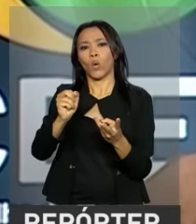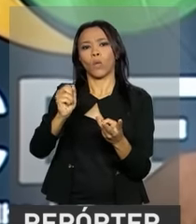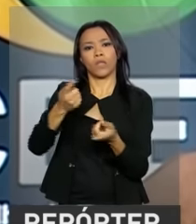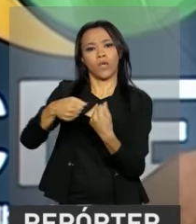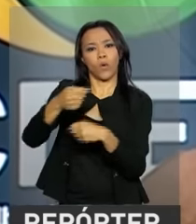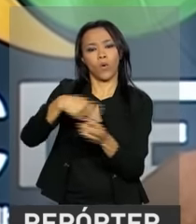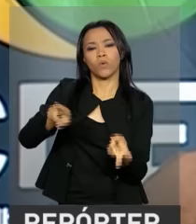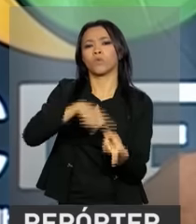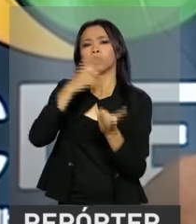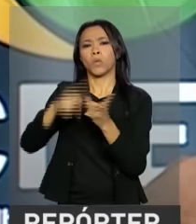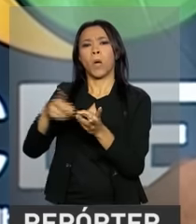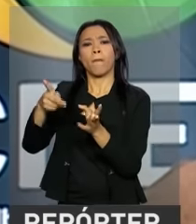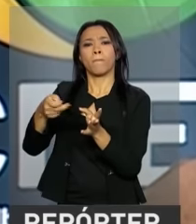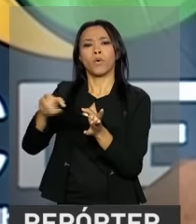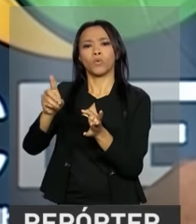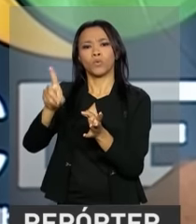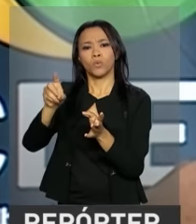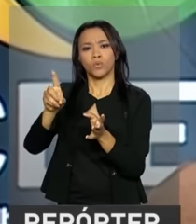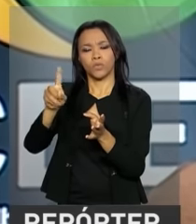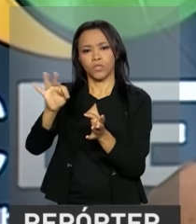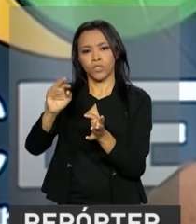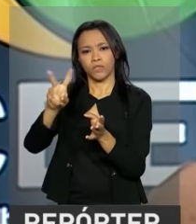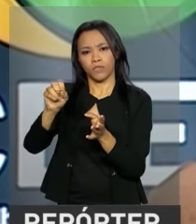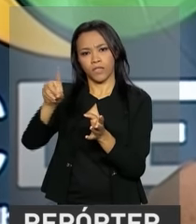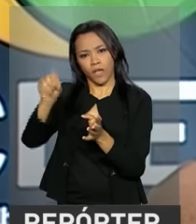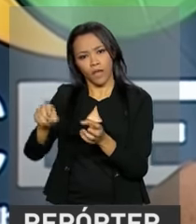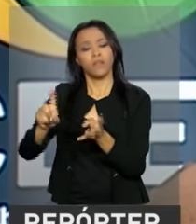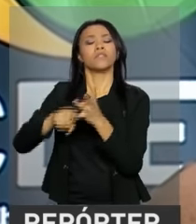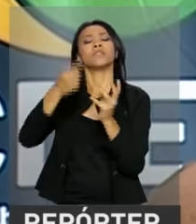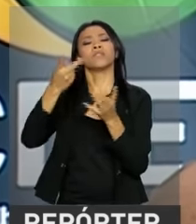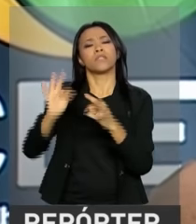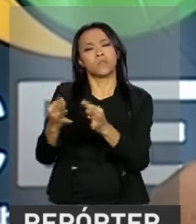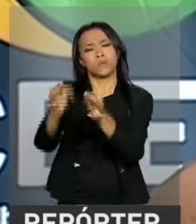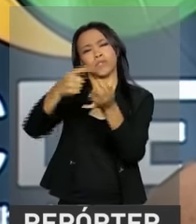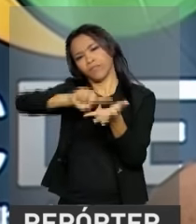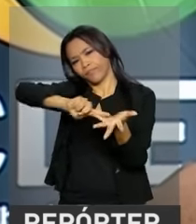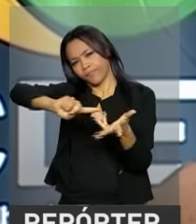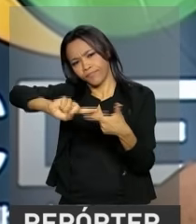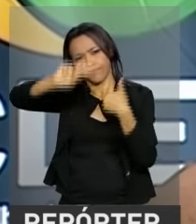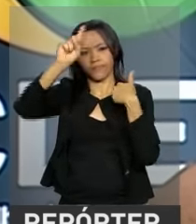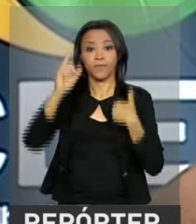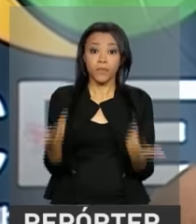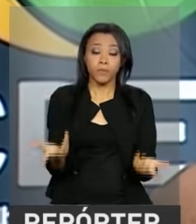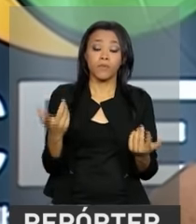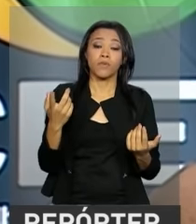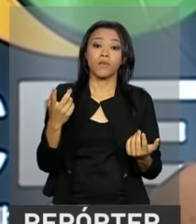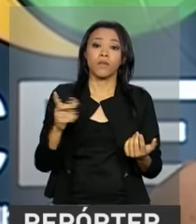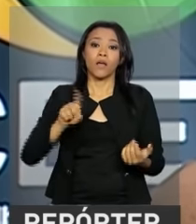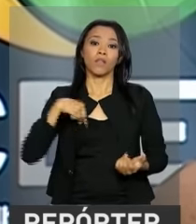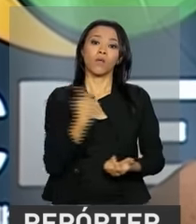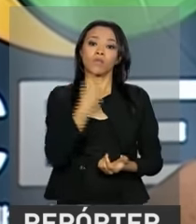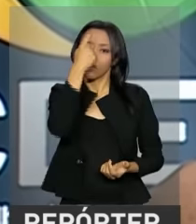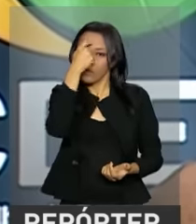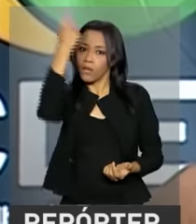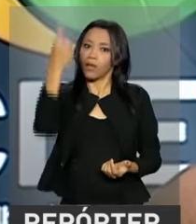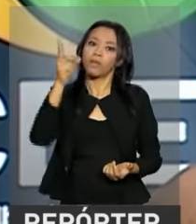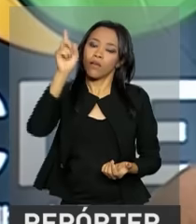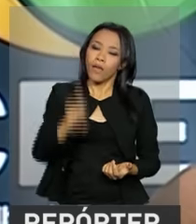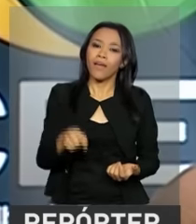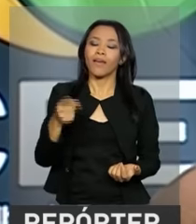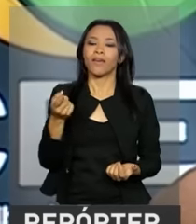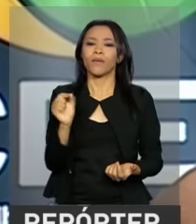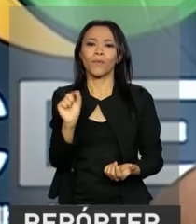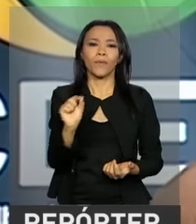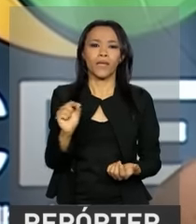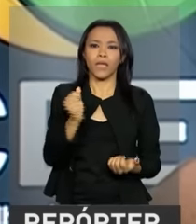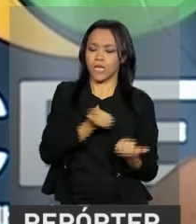em produtividade e como em desburocratização e modernização do Estado. Mas a nossa ideia é trazer à luz do